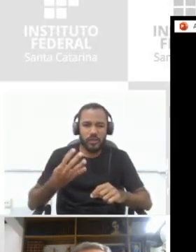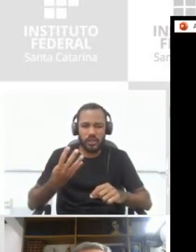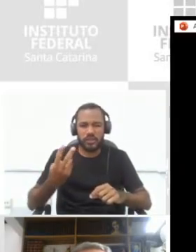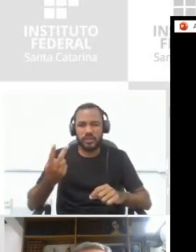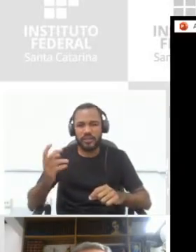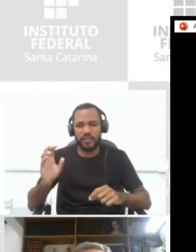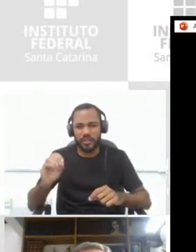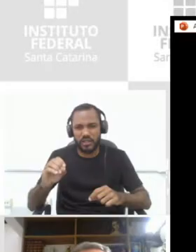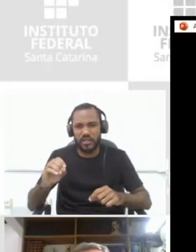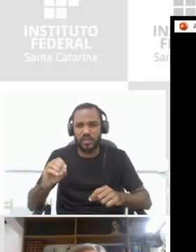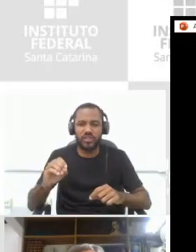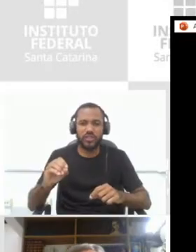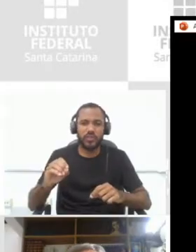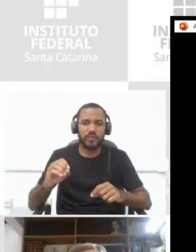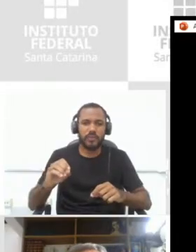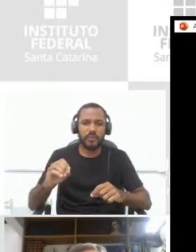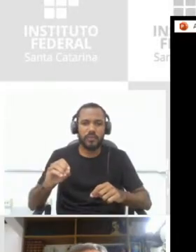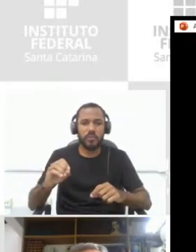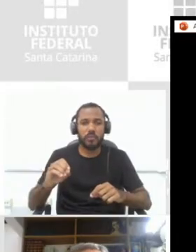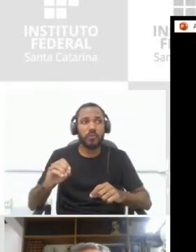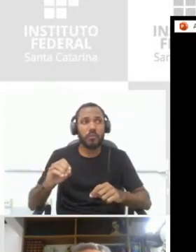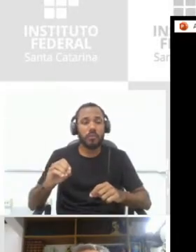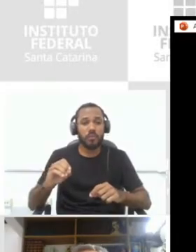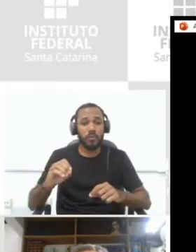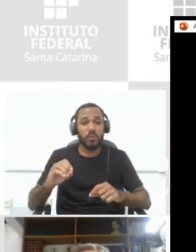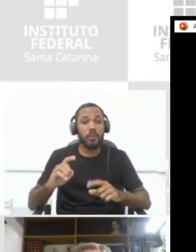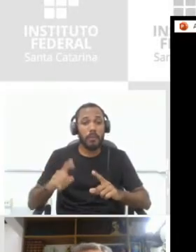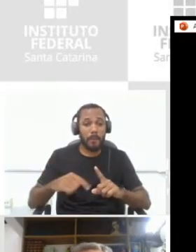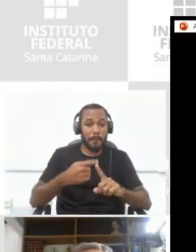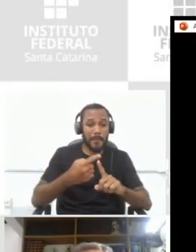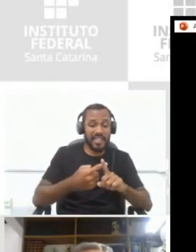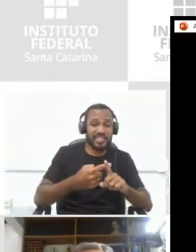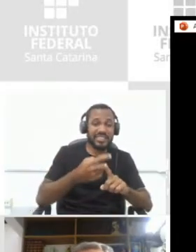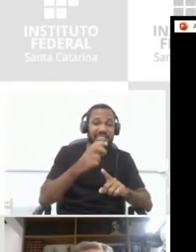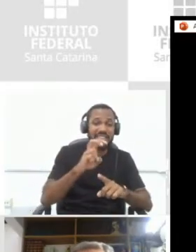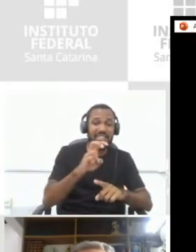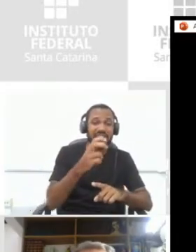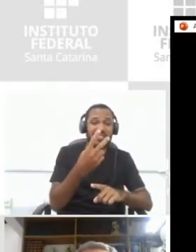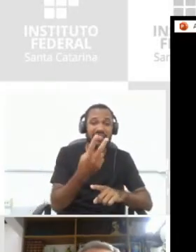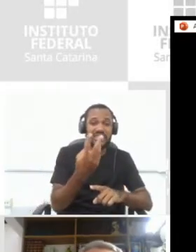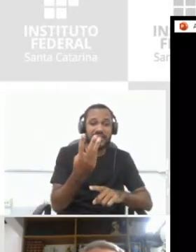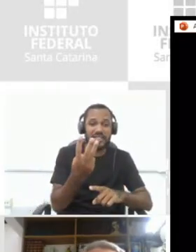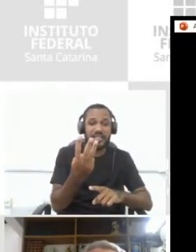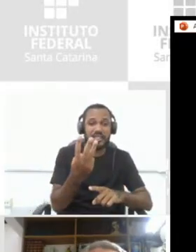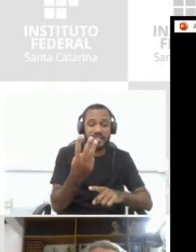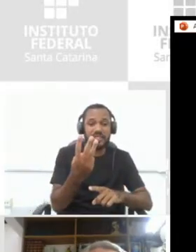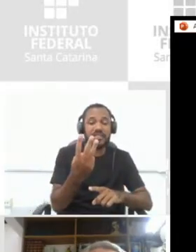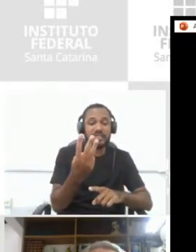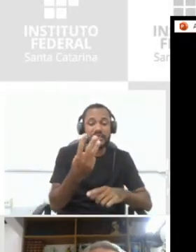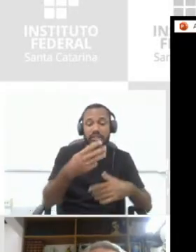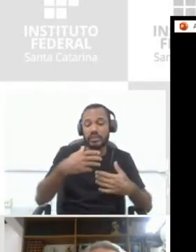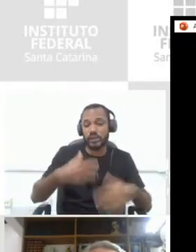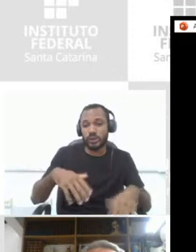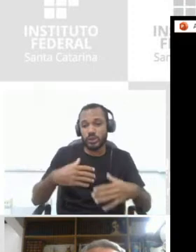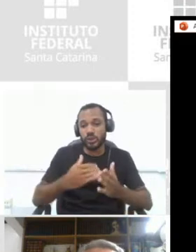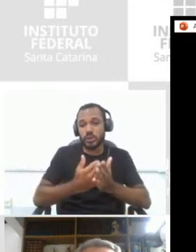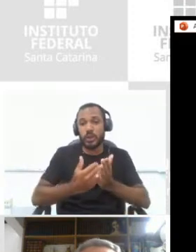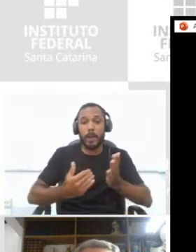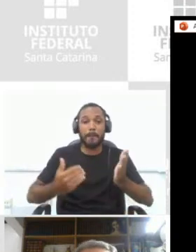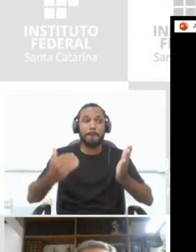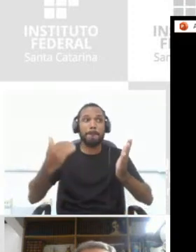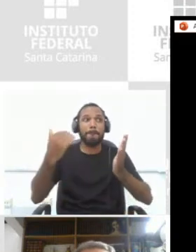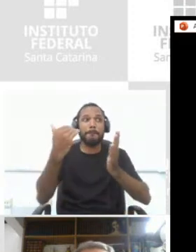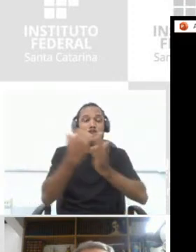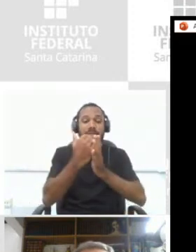né? Mais partes por milhão, mais 523 partes por milhão. É muita coisa, é um